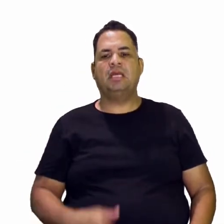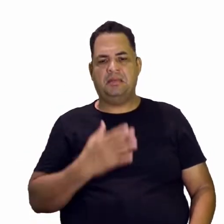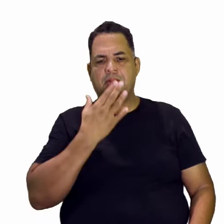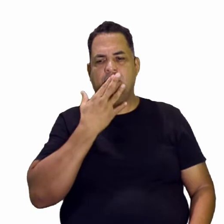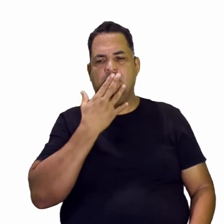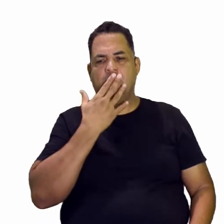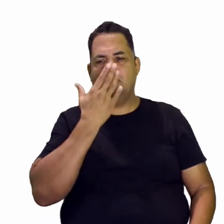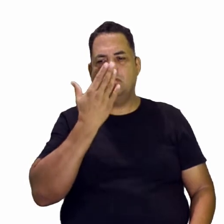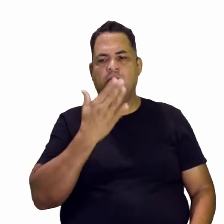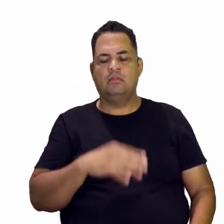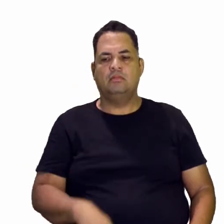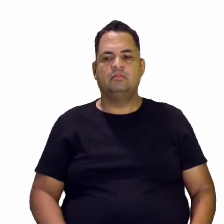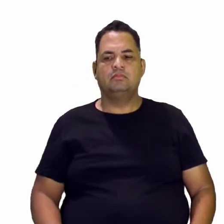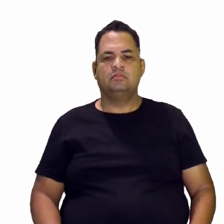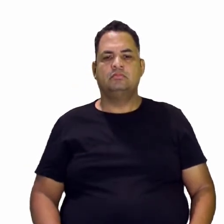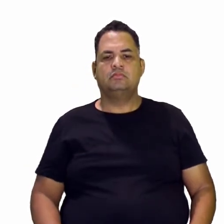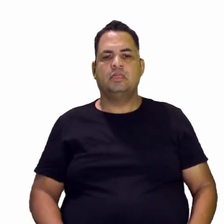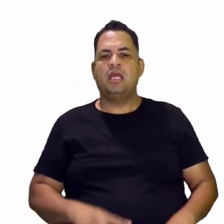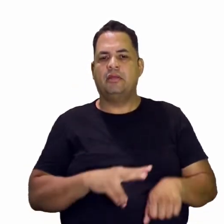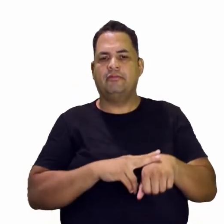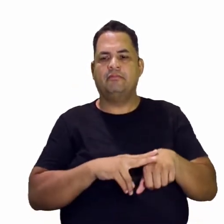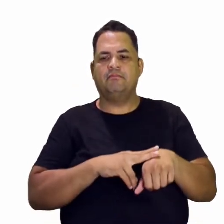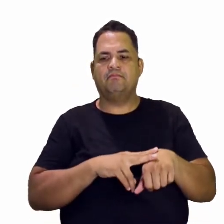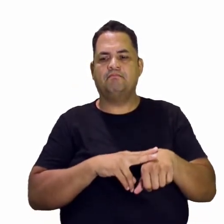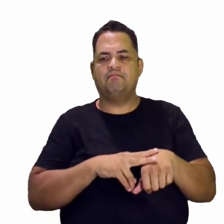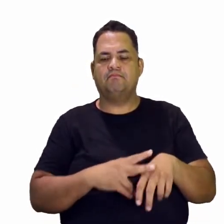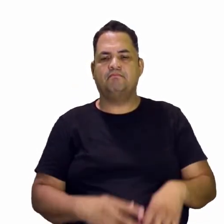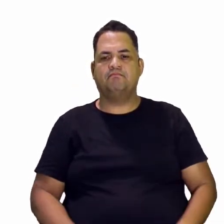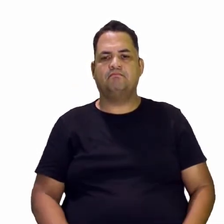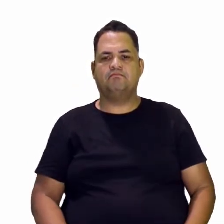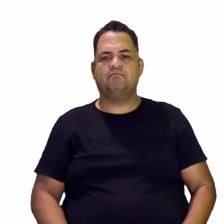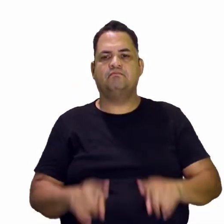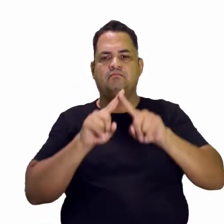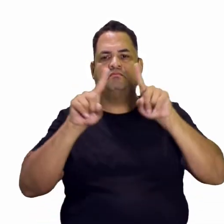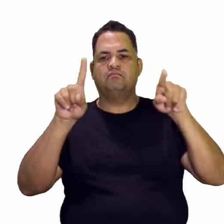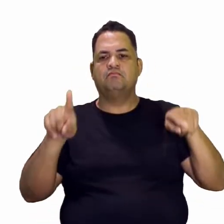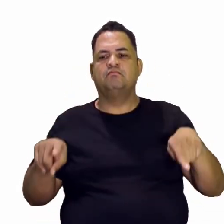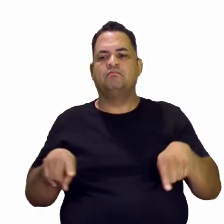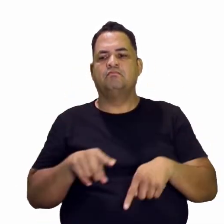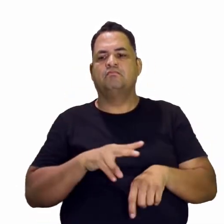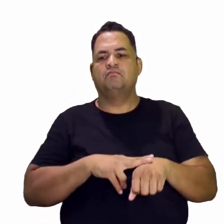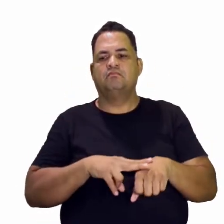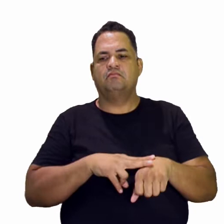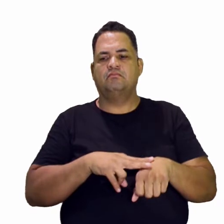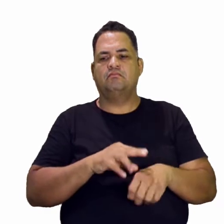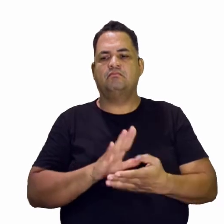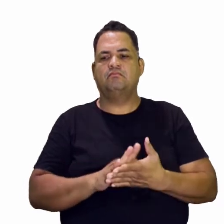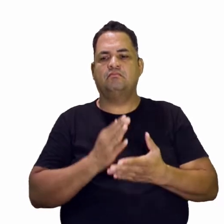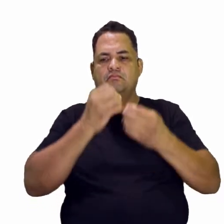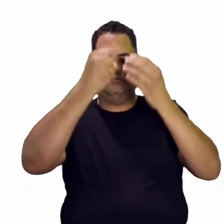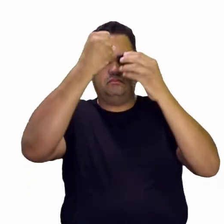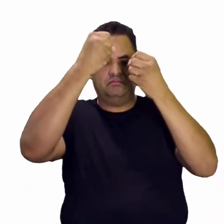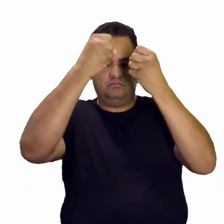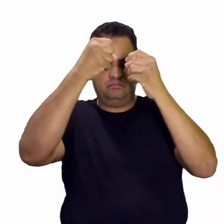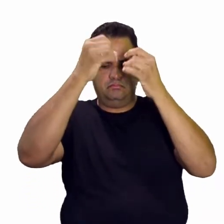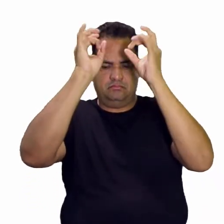dele? É isso mesmo, verdinho, né? É exatamente. Esse quadro verdinho. Lá a gente